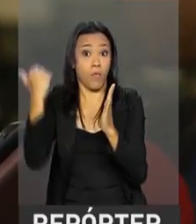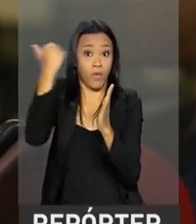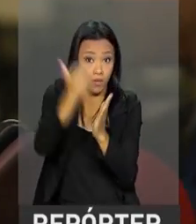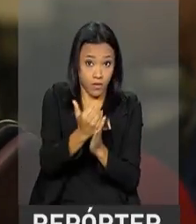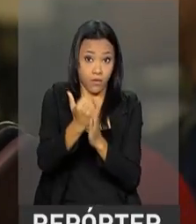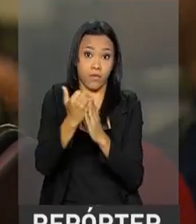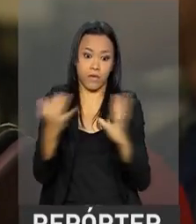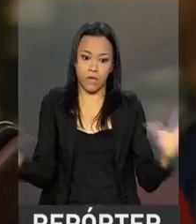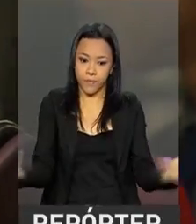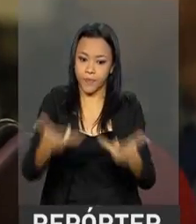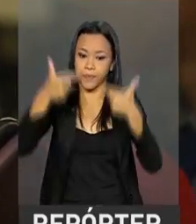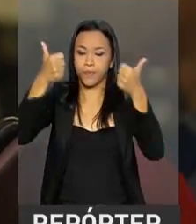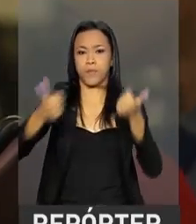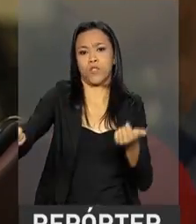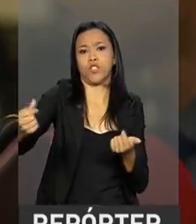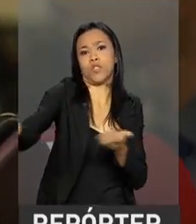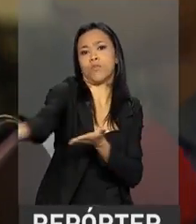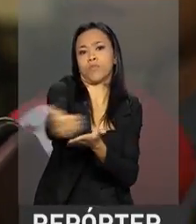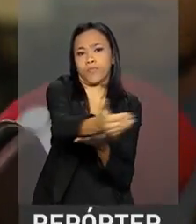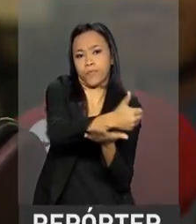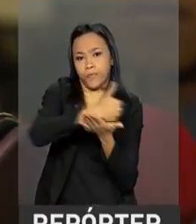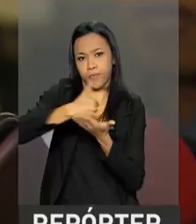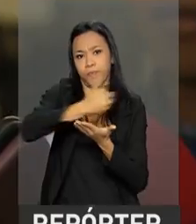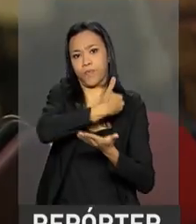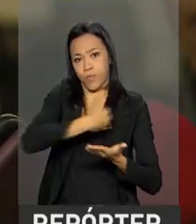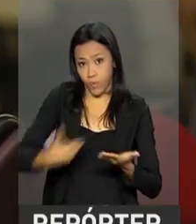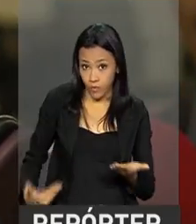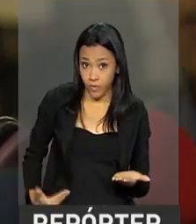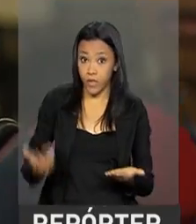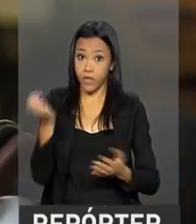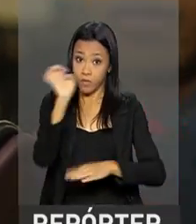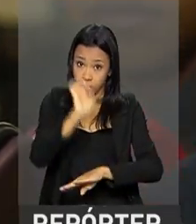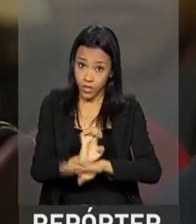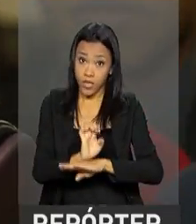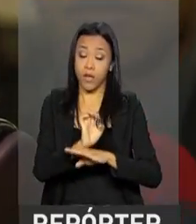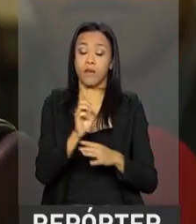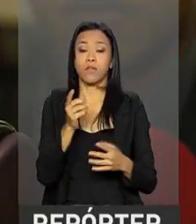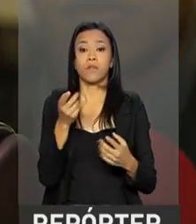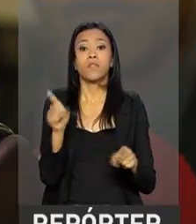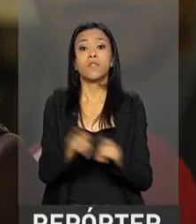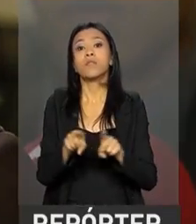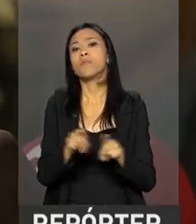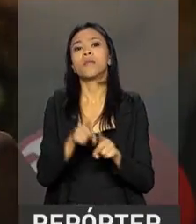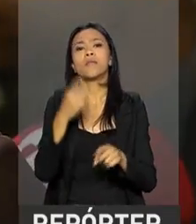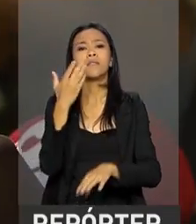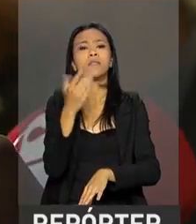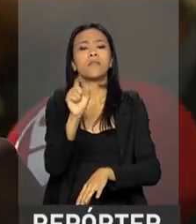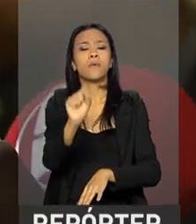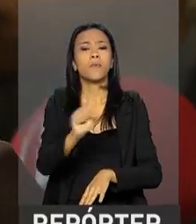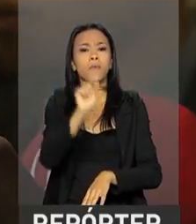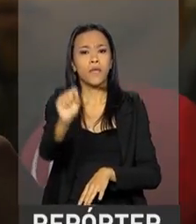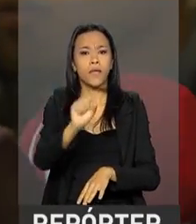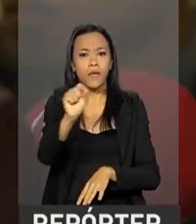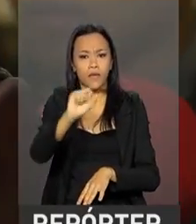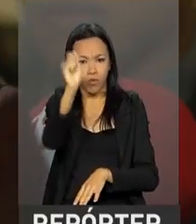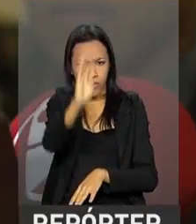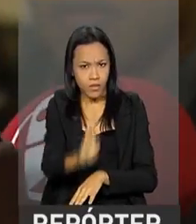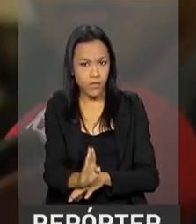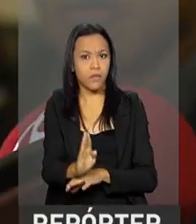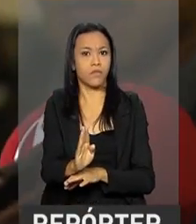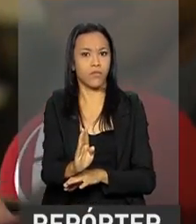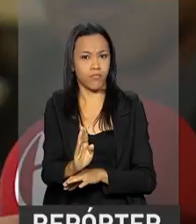eficiência da arrecadação, a eficiência do Estado brasileiro na capacidade do